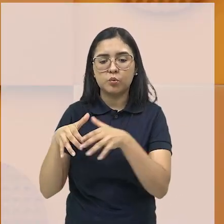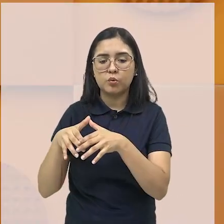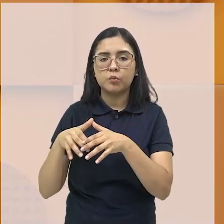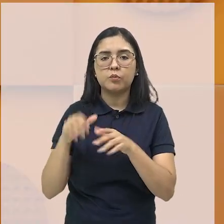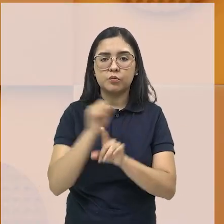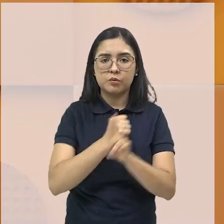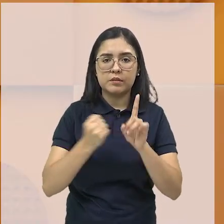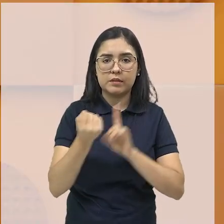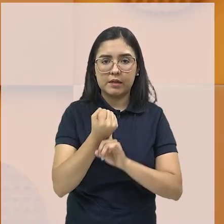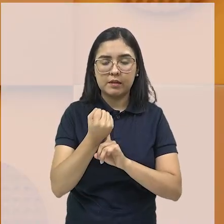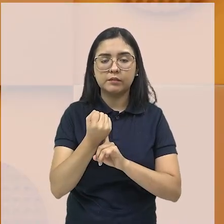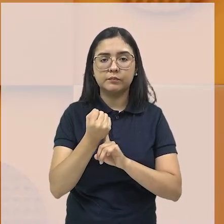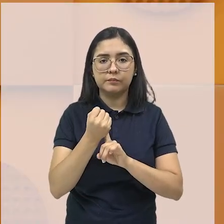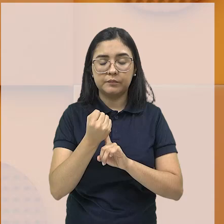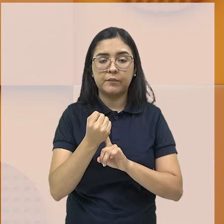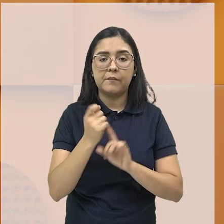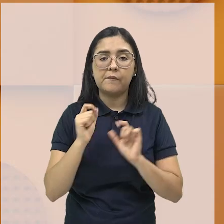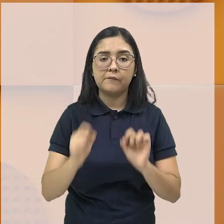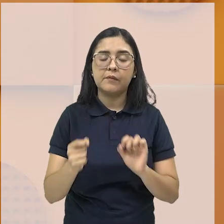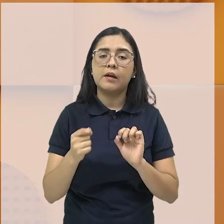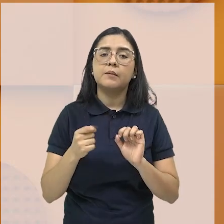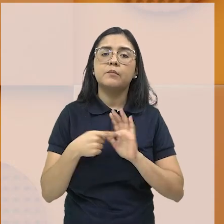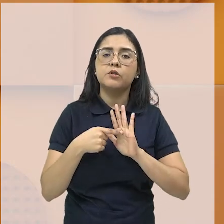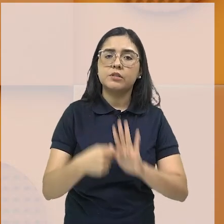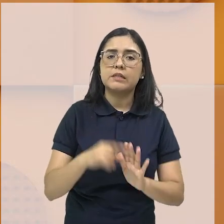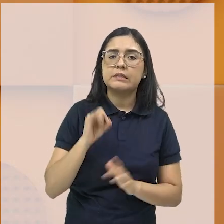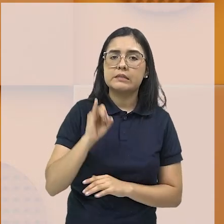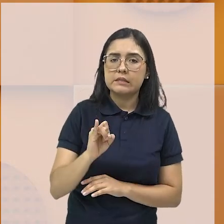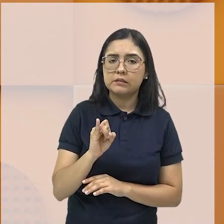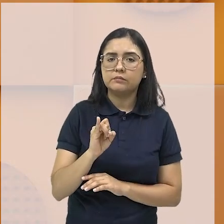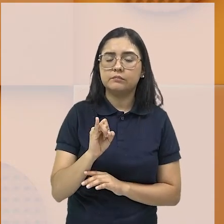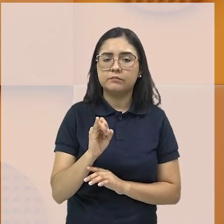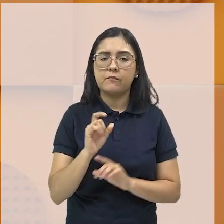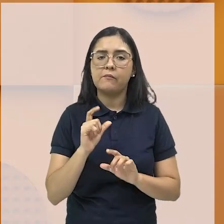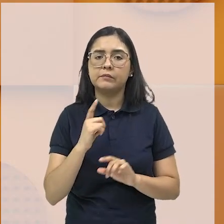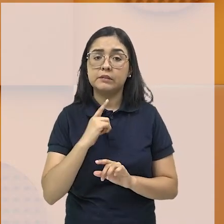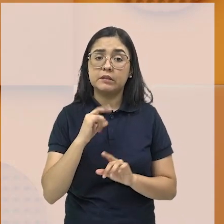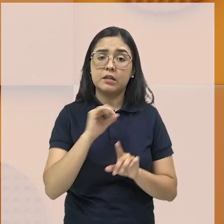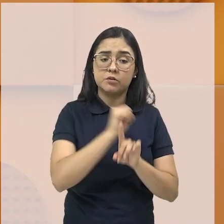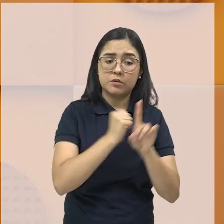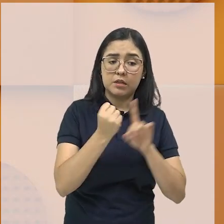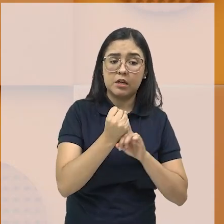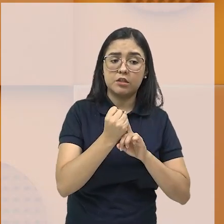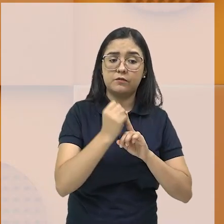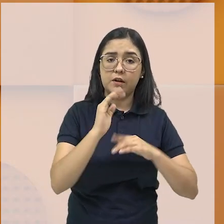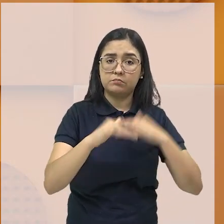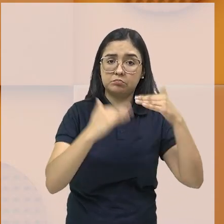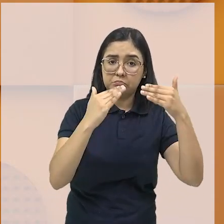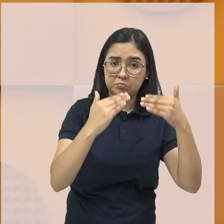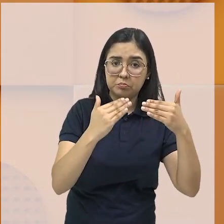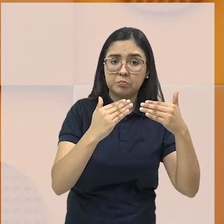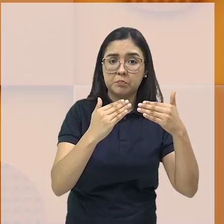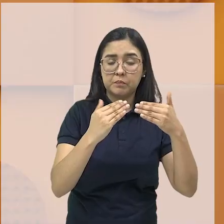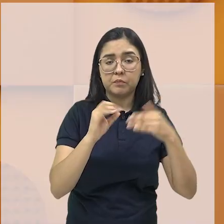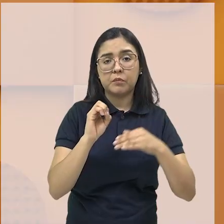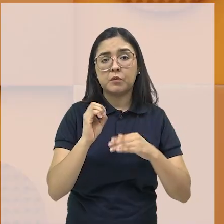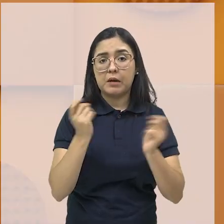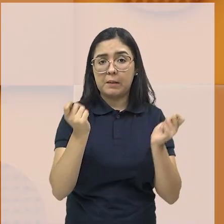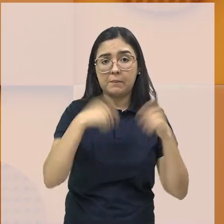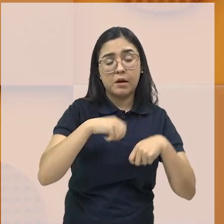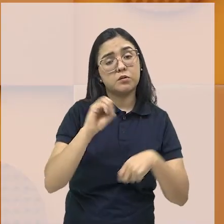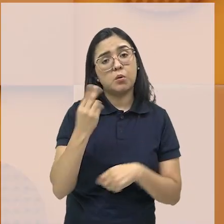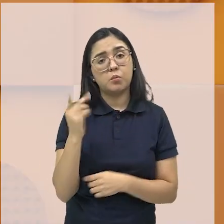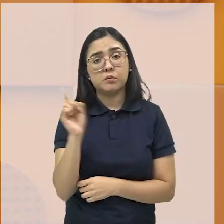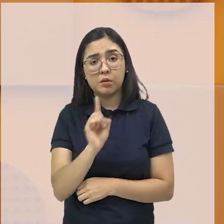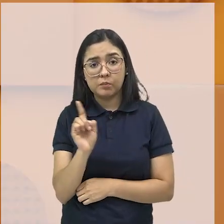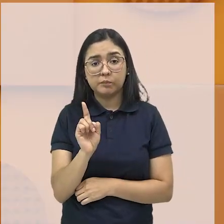vai definir se ela vai, de fato, ter uma evolução que vai torná-la mais apta ou não, tá